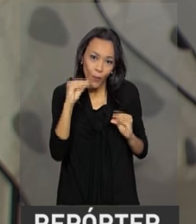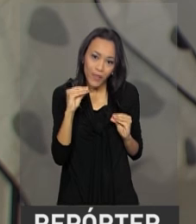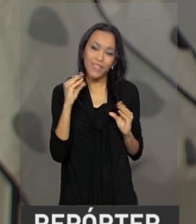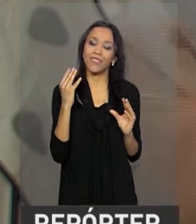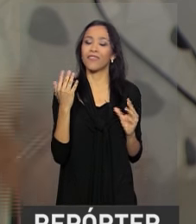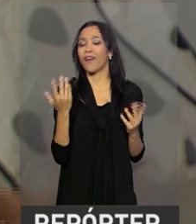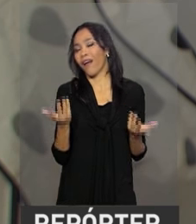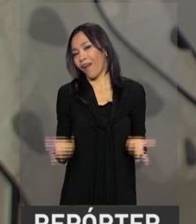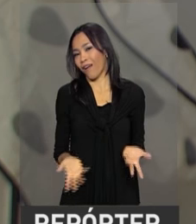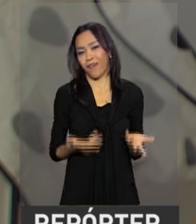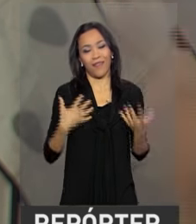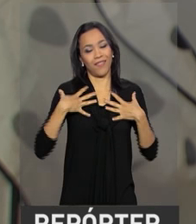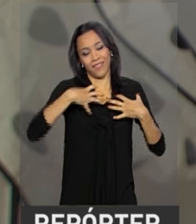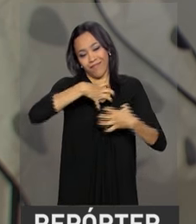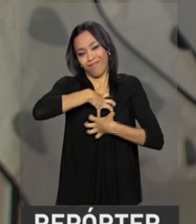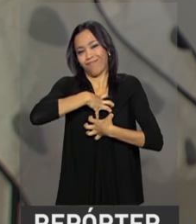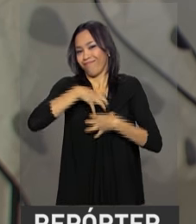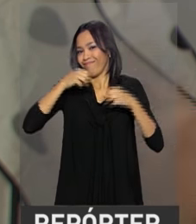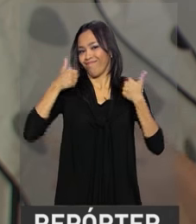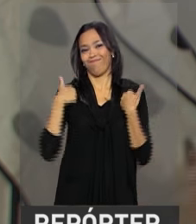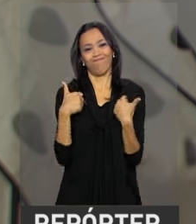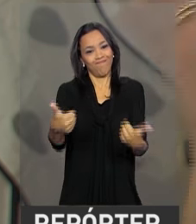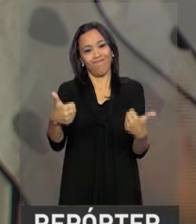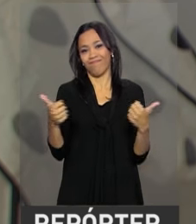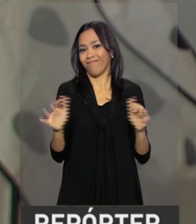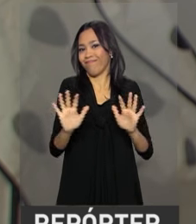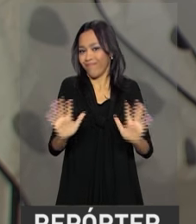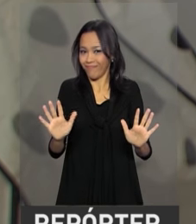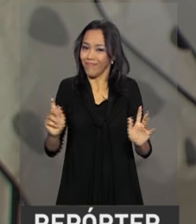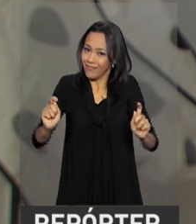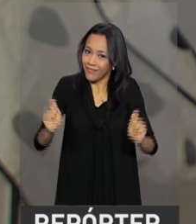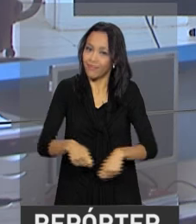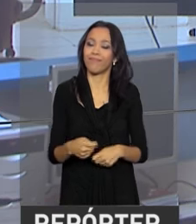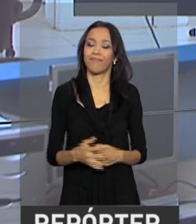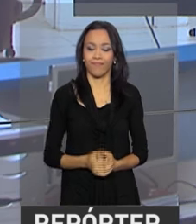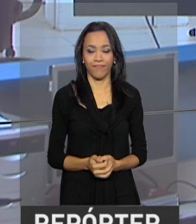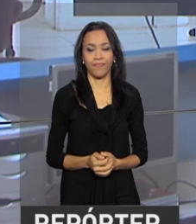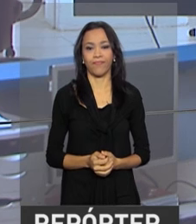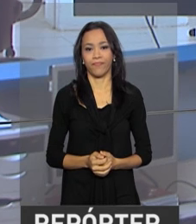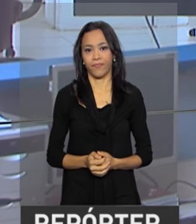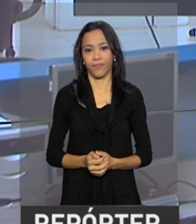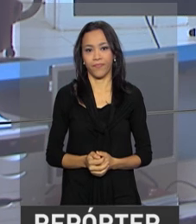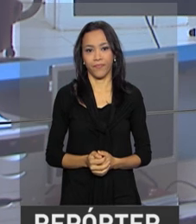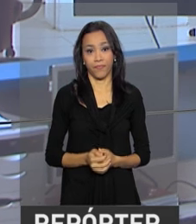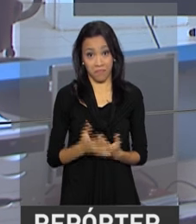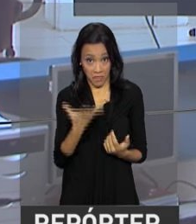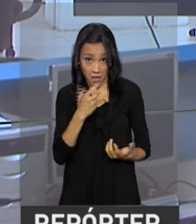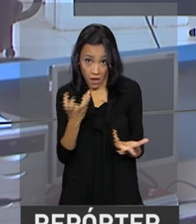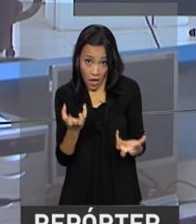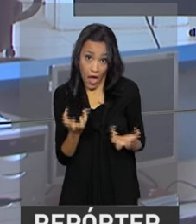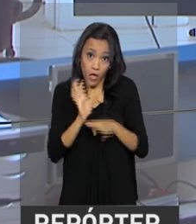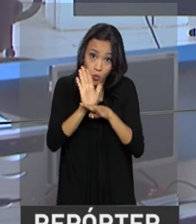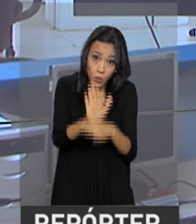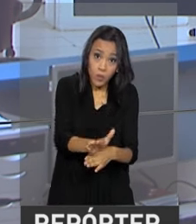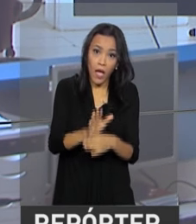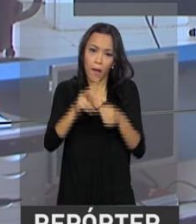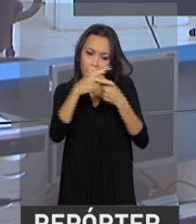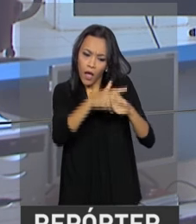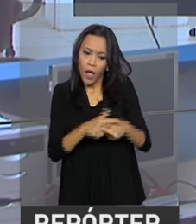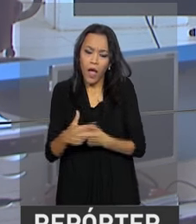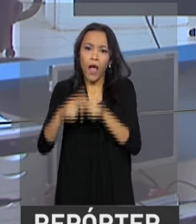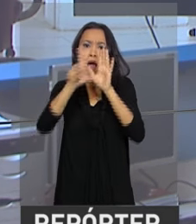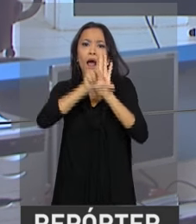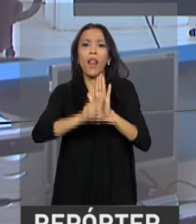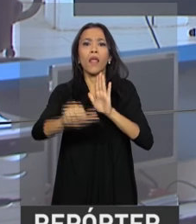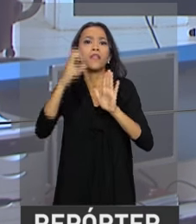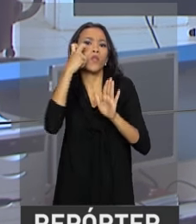e aí sim, aí tudo fecha, tudo vale a pena, né? Quem quiser contribuir para aperfeiçoar a lei